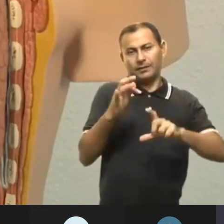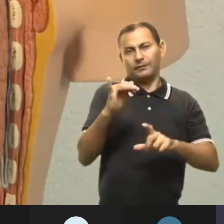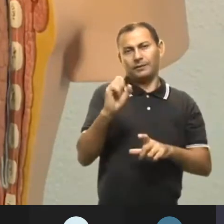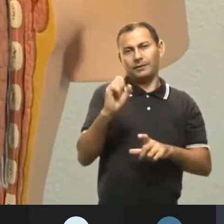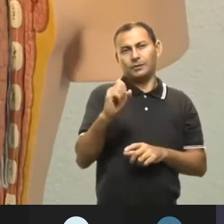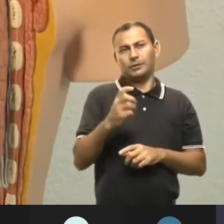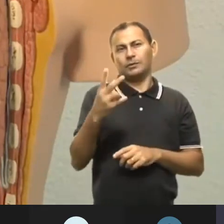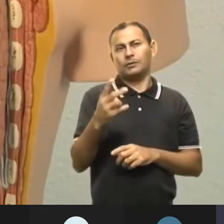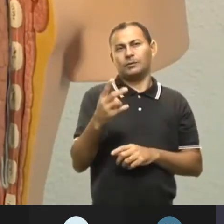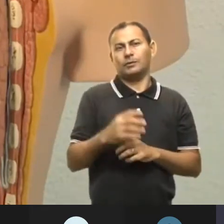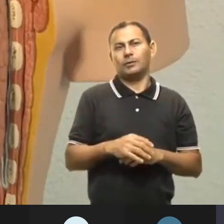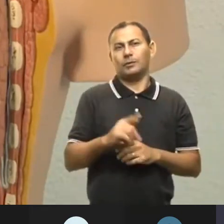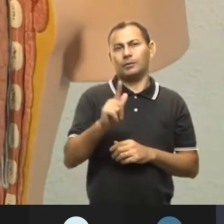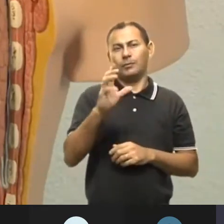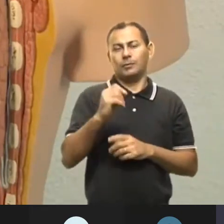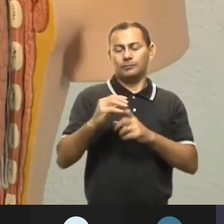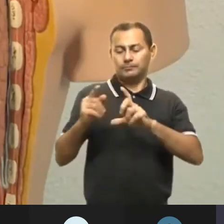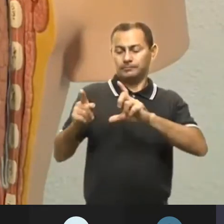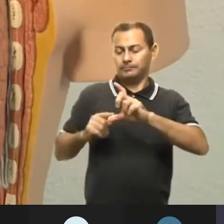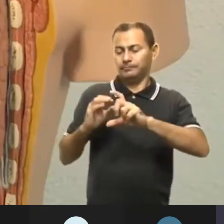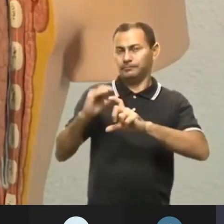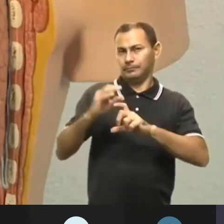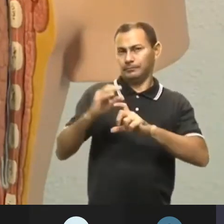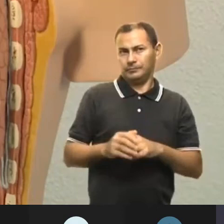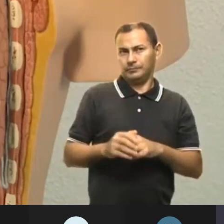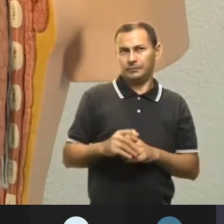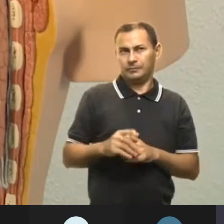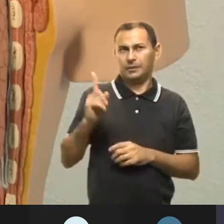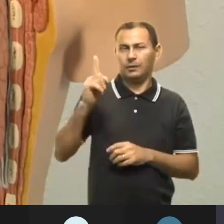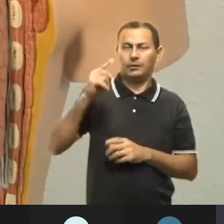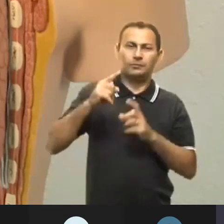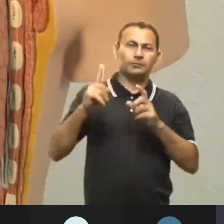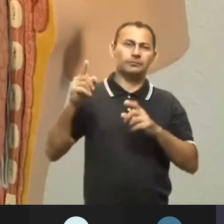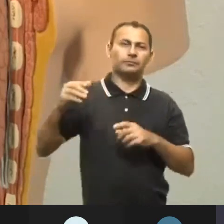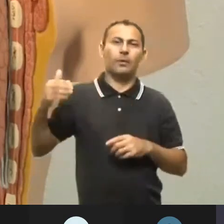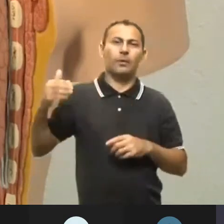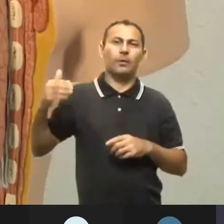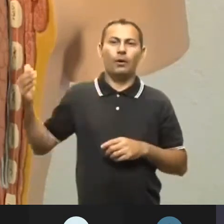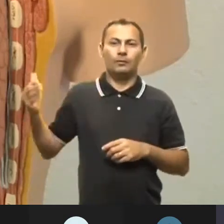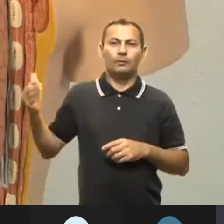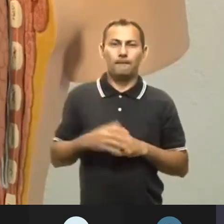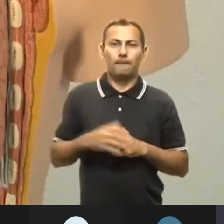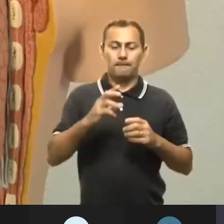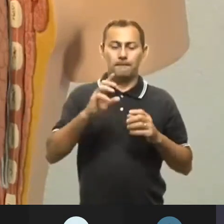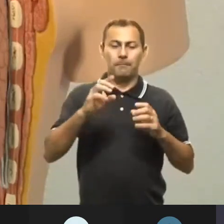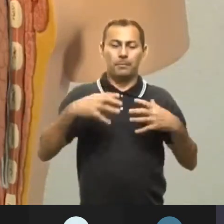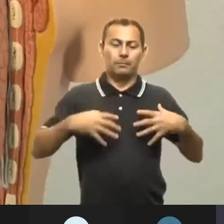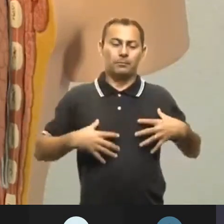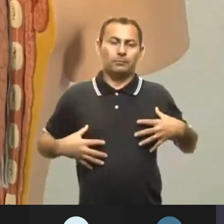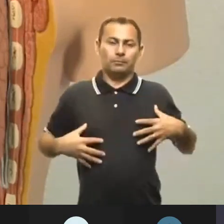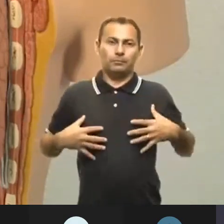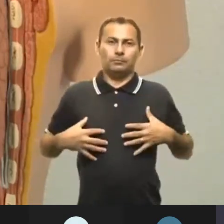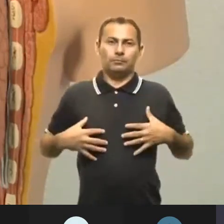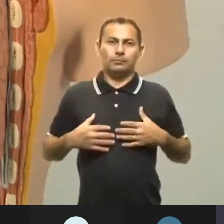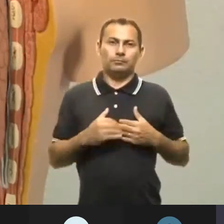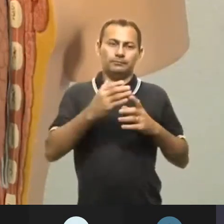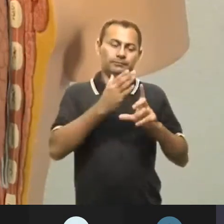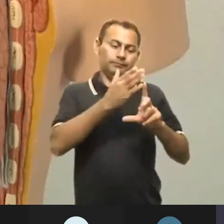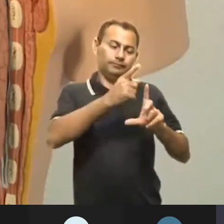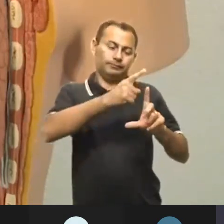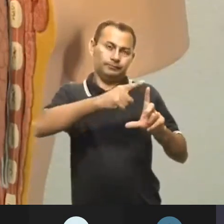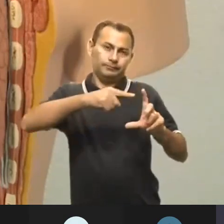temos só 2 lobos, tá? Então, nós temos aqui o pulmão direito, lobo